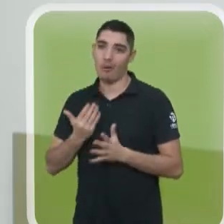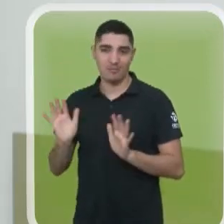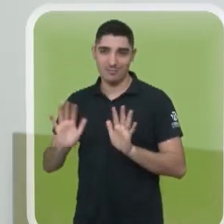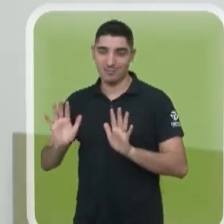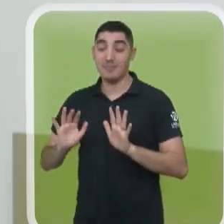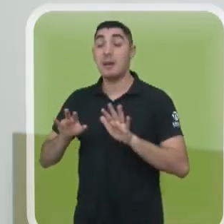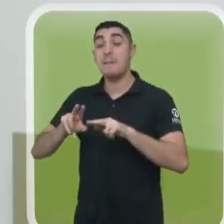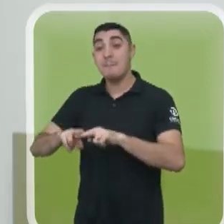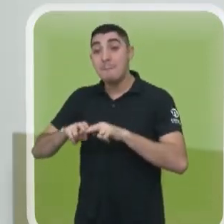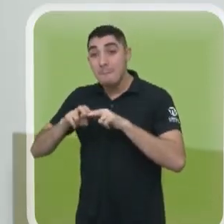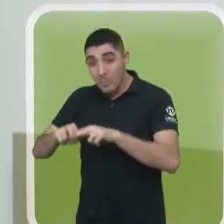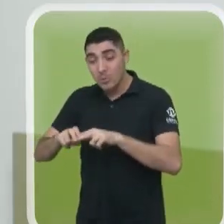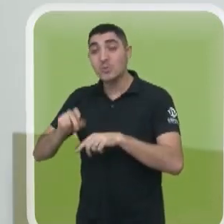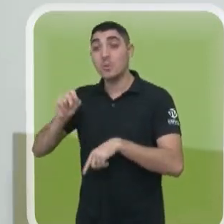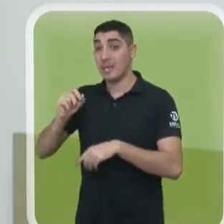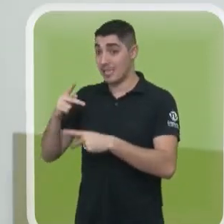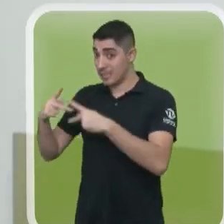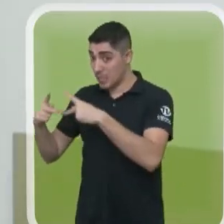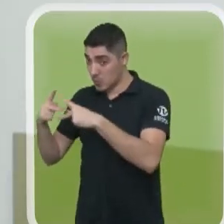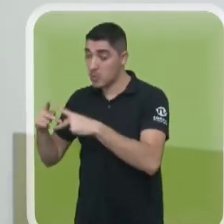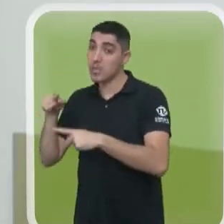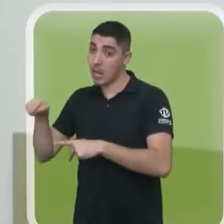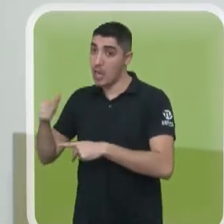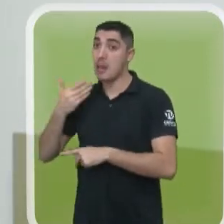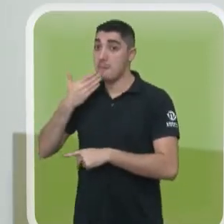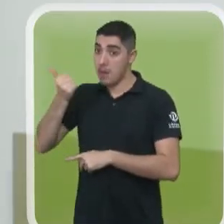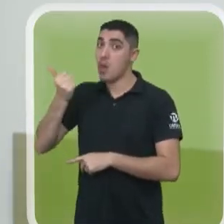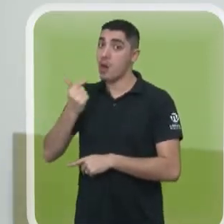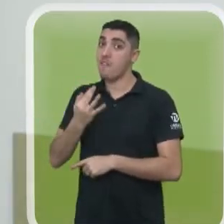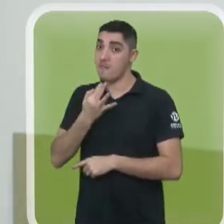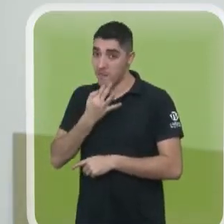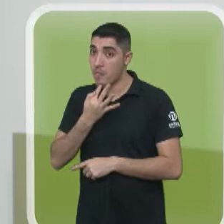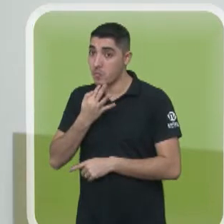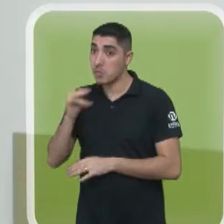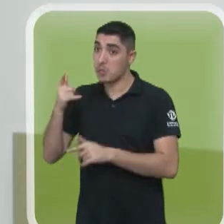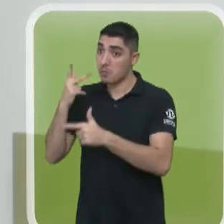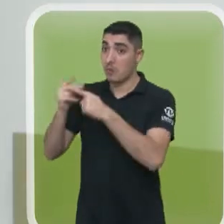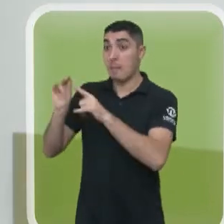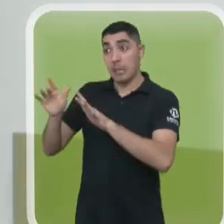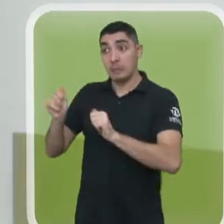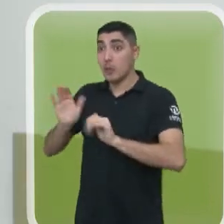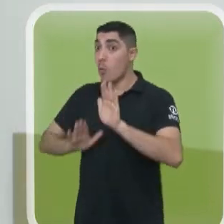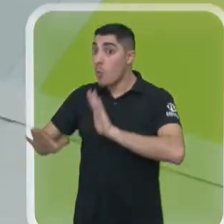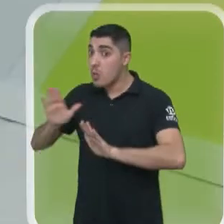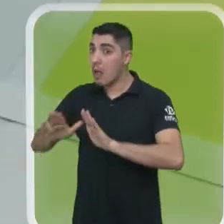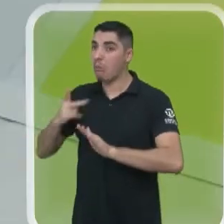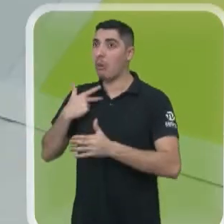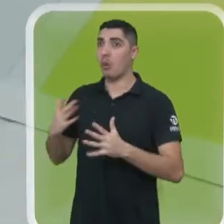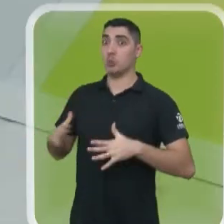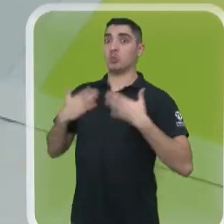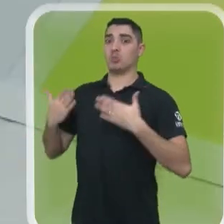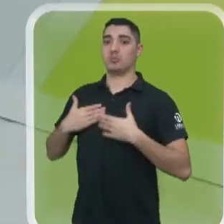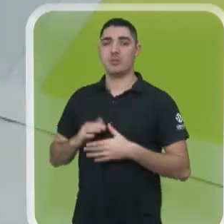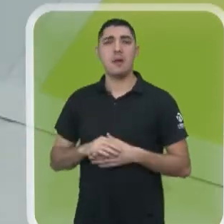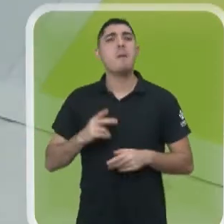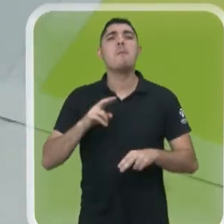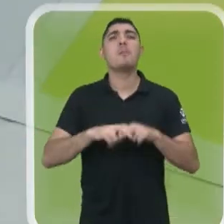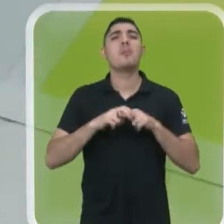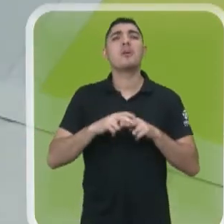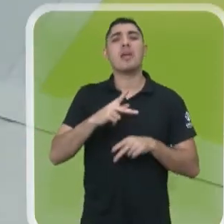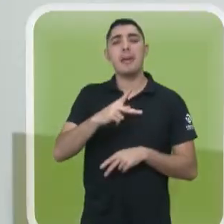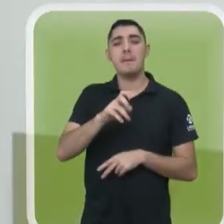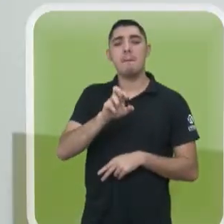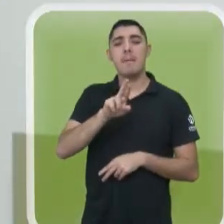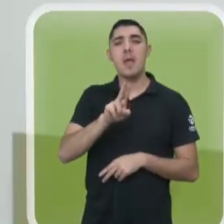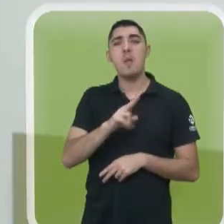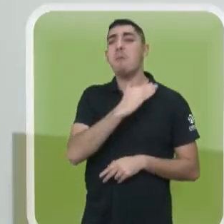funções é Favorito Mas tem que tomar um cuidado também para não tomar uma surpresa a isso aí com uma derrota de lá de Osasco Porque que só tirou morre de véspera e não